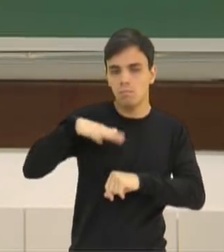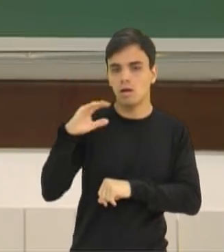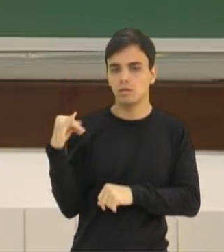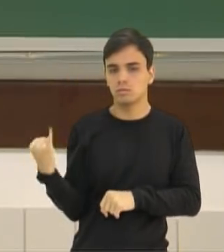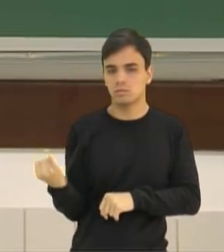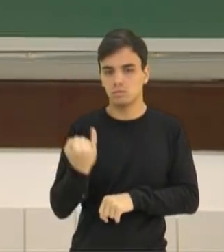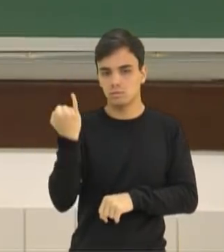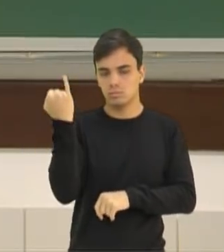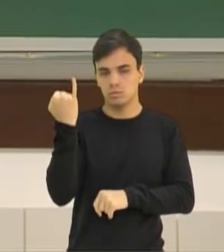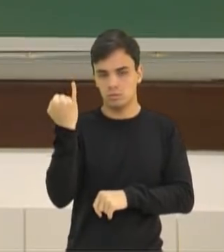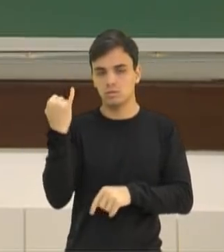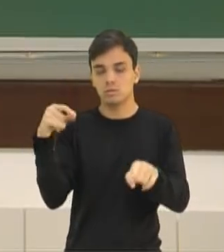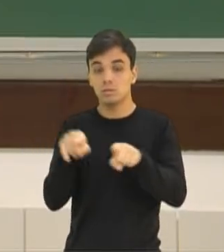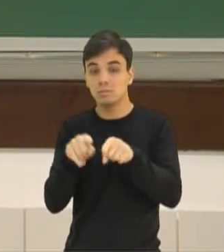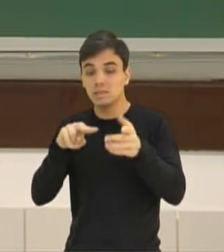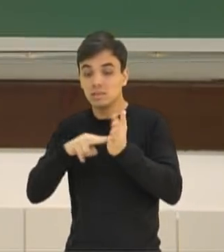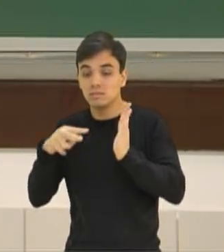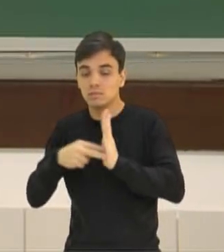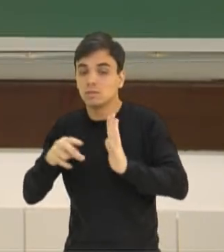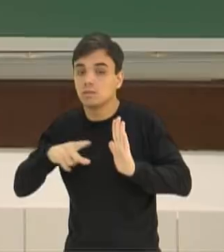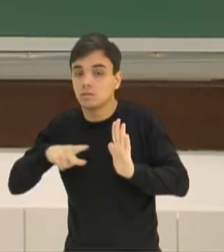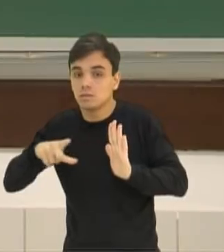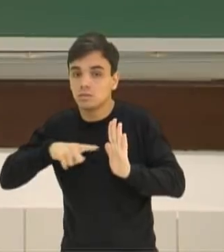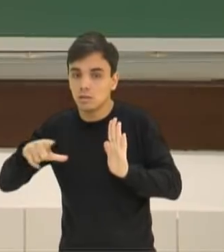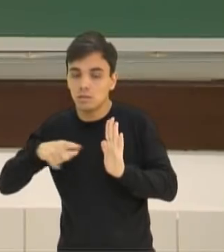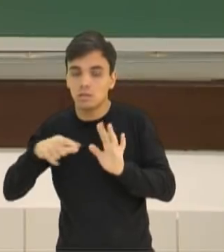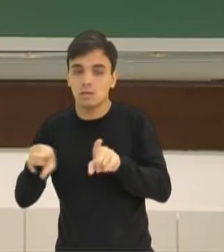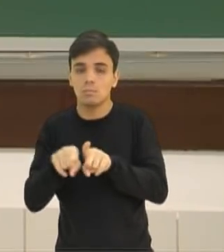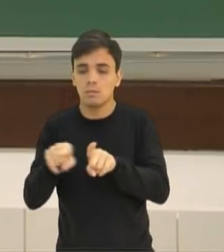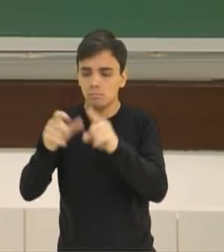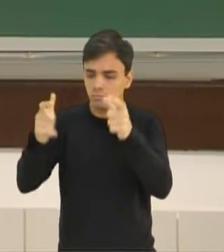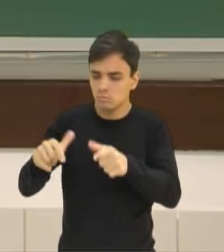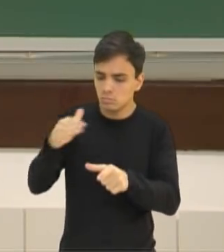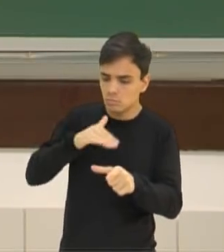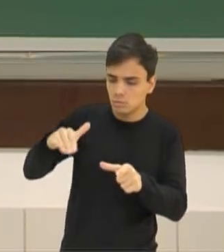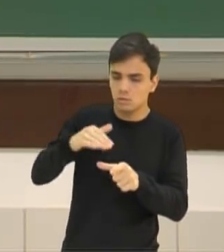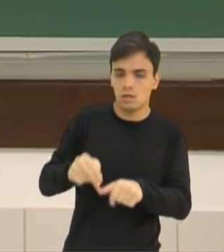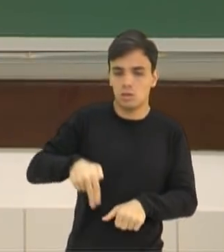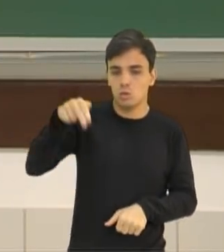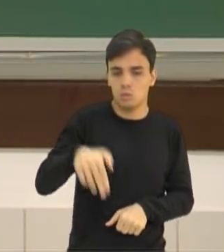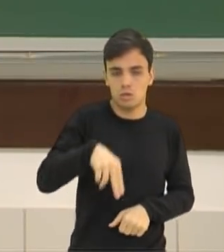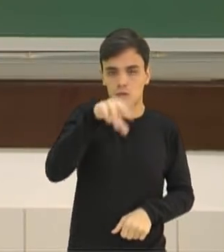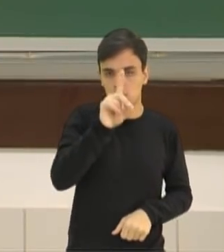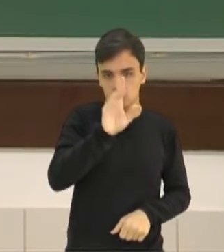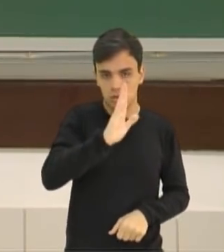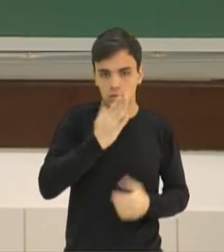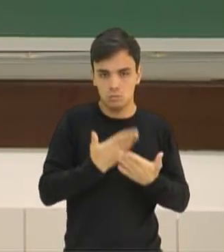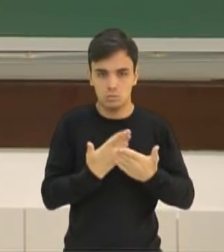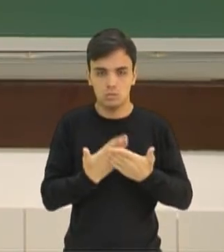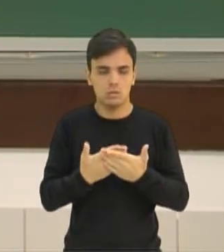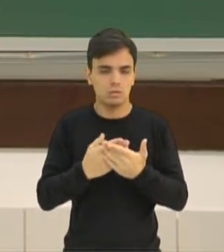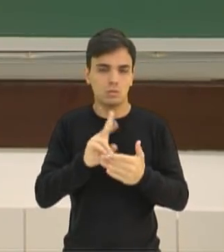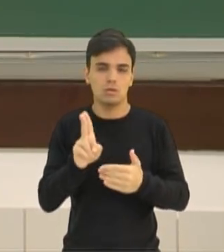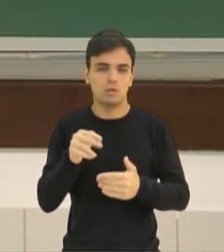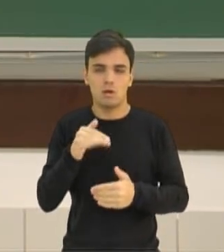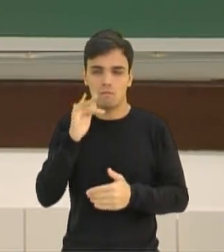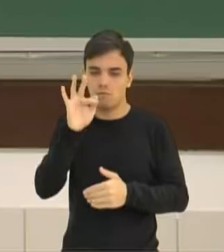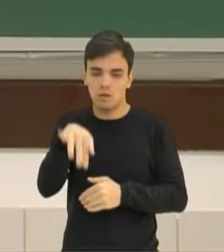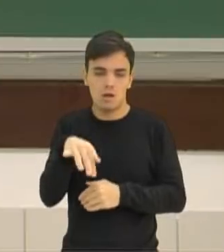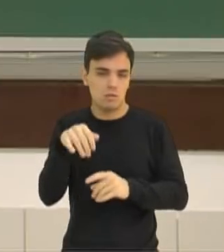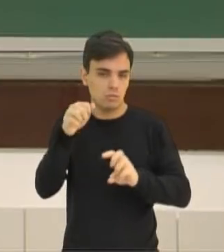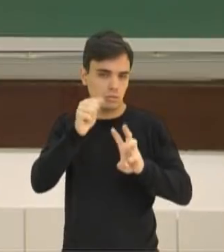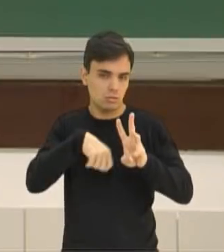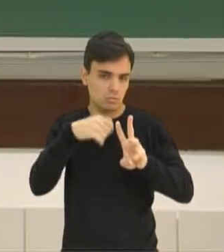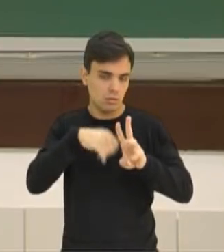importante, que é significativo em cada uma das duas regiões que nós estudamos, o Norte e o Nordeste. Para que não fique só lá para o final do trimestre,